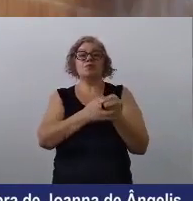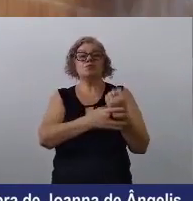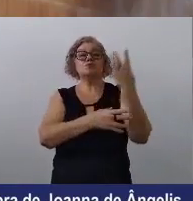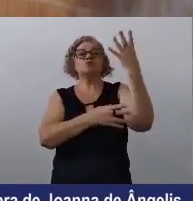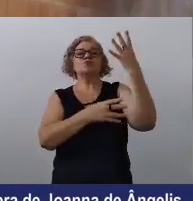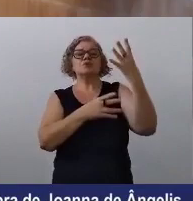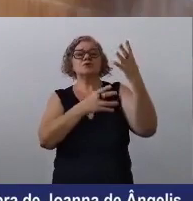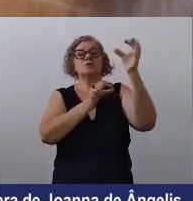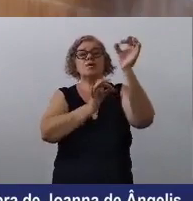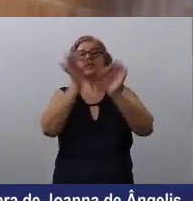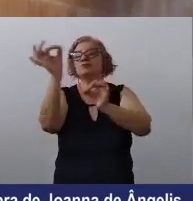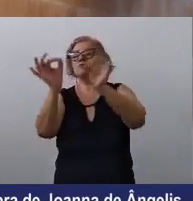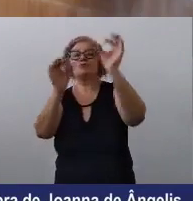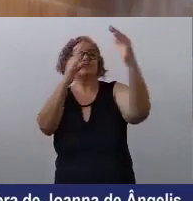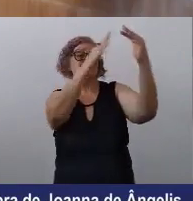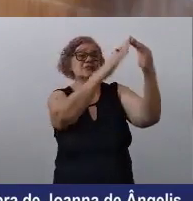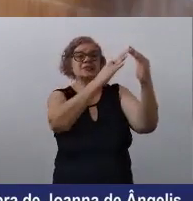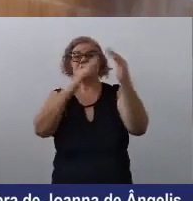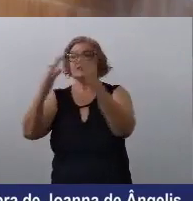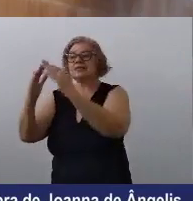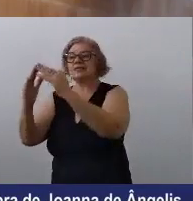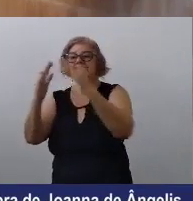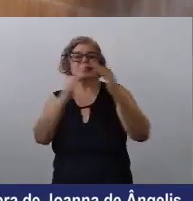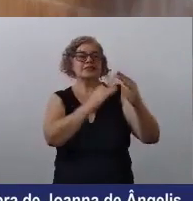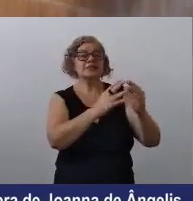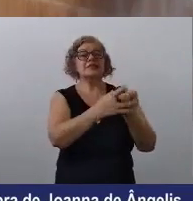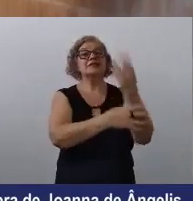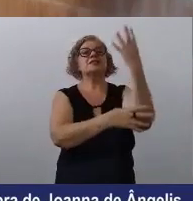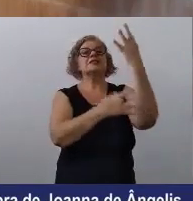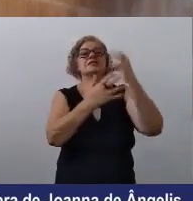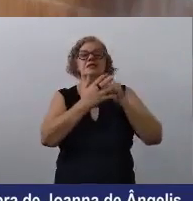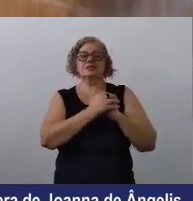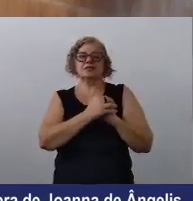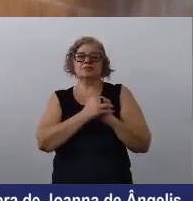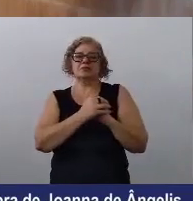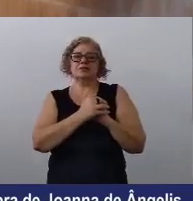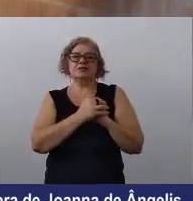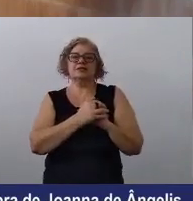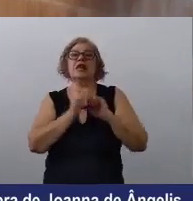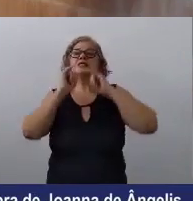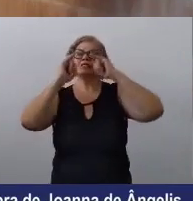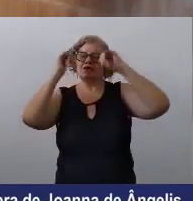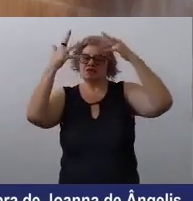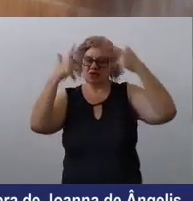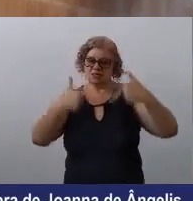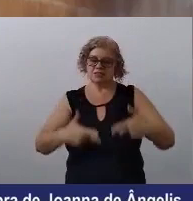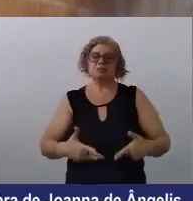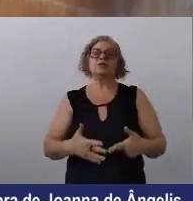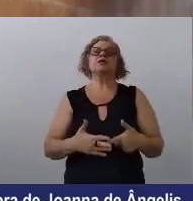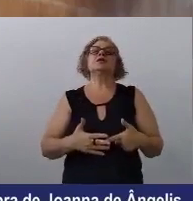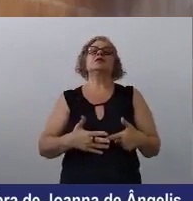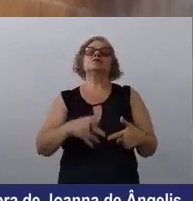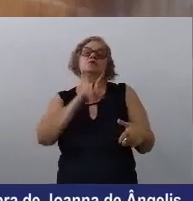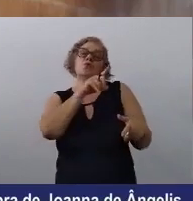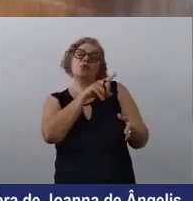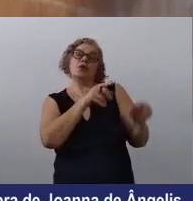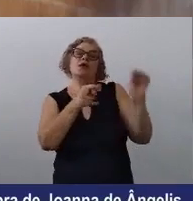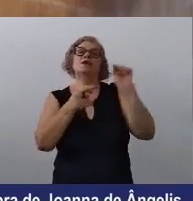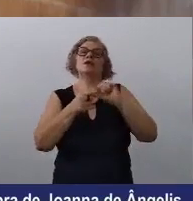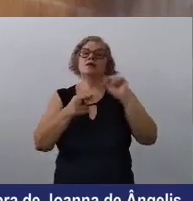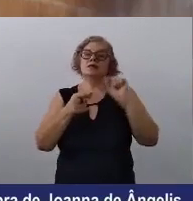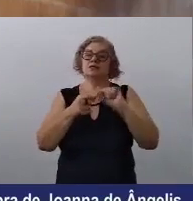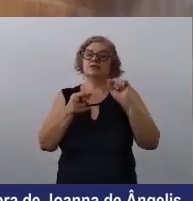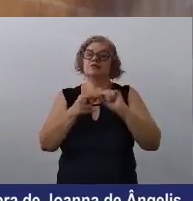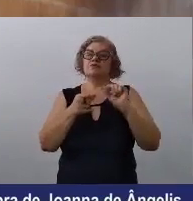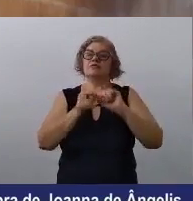do surgimento dos núcleos espíritas, para que eu pudesse narrar na saudação que eu iria